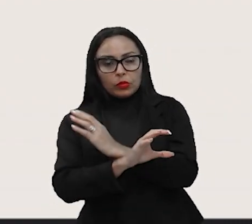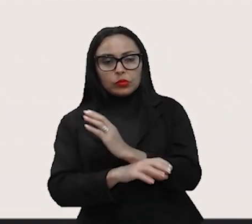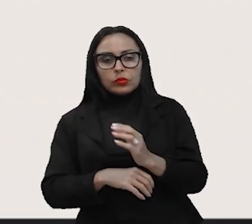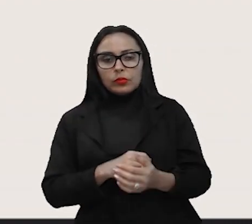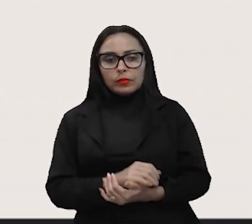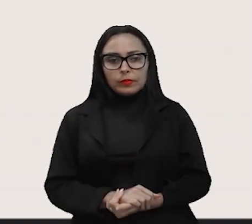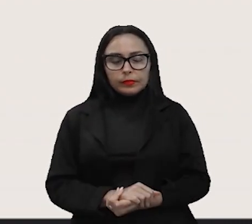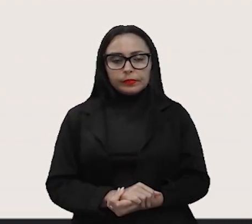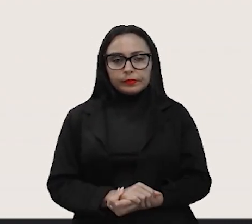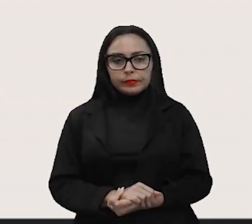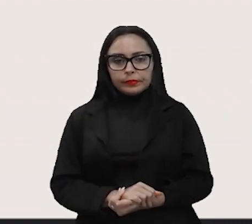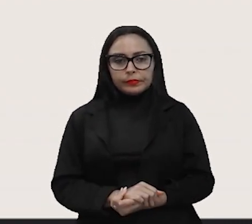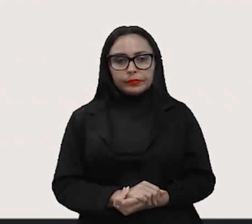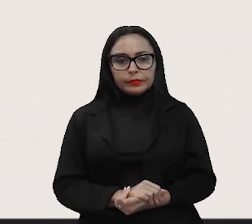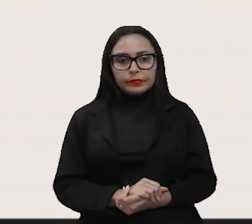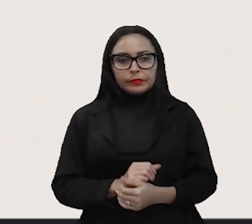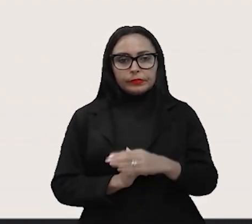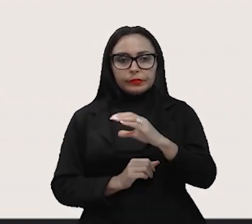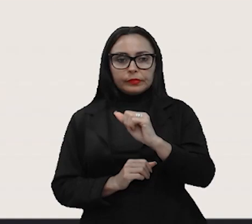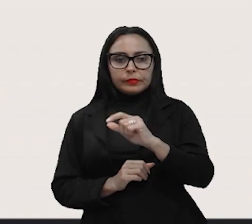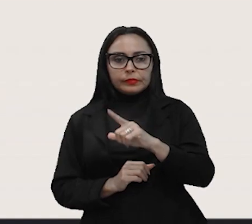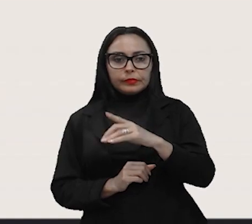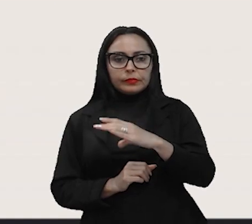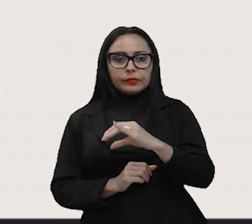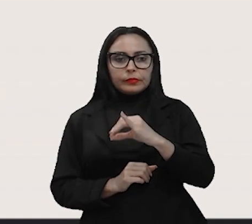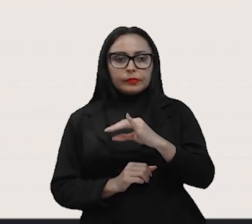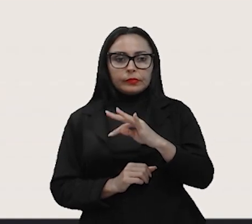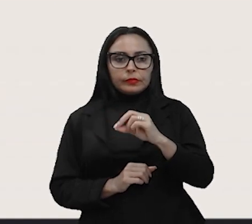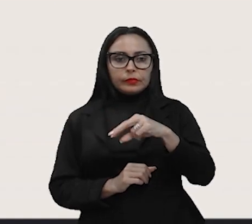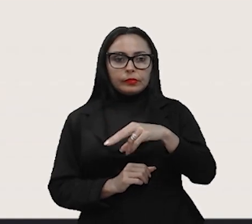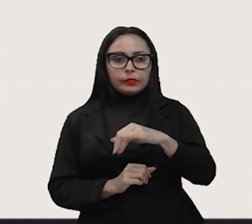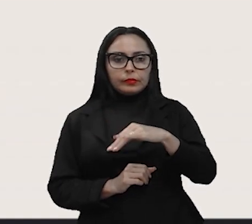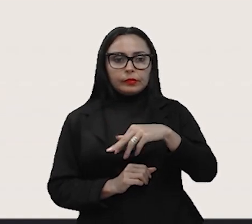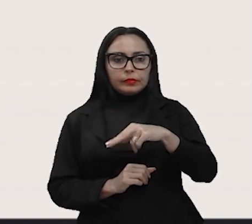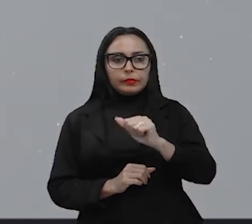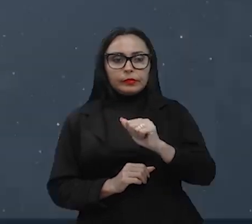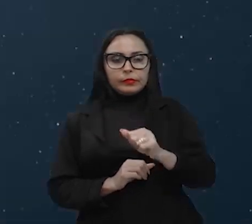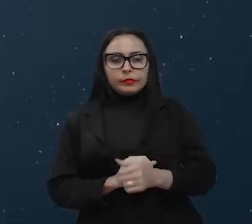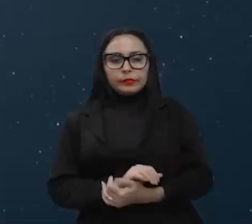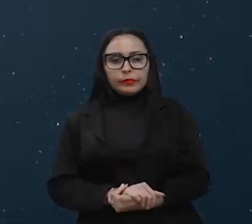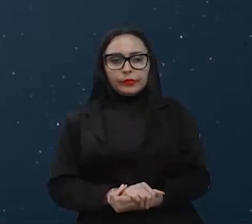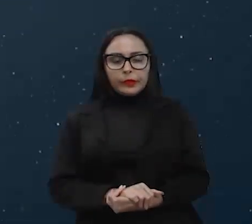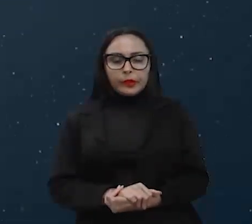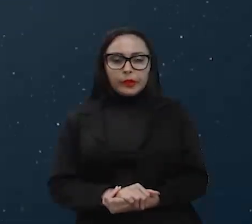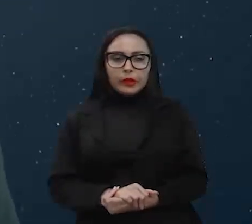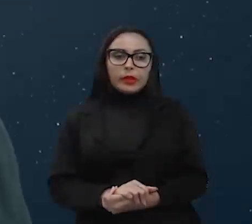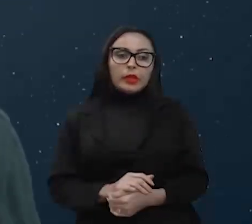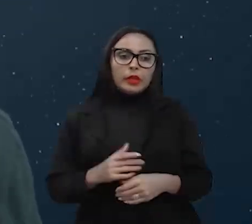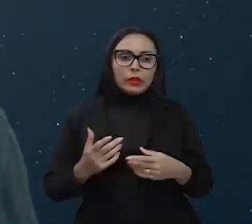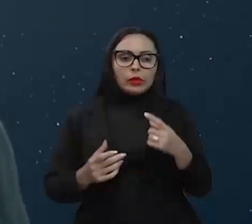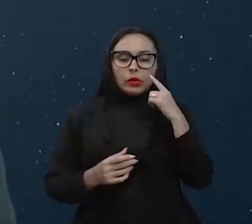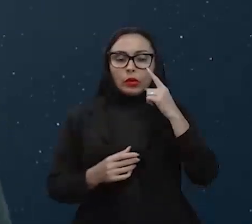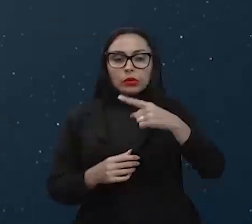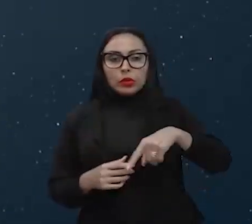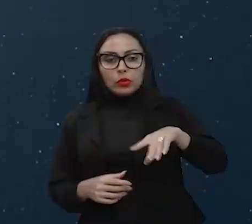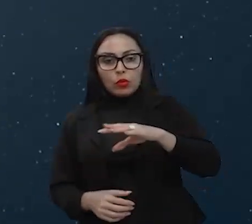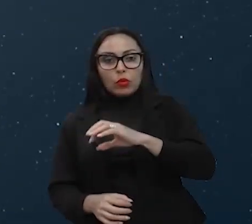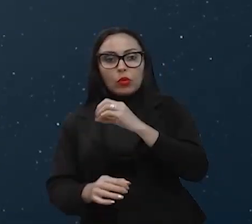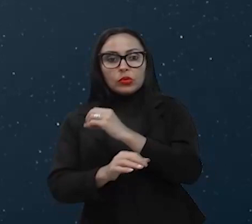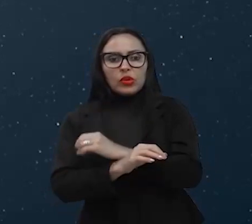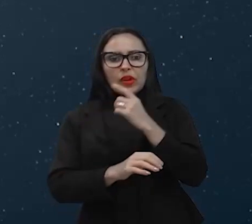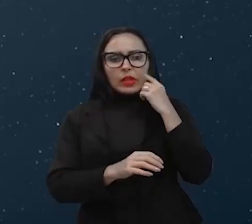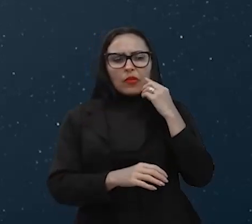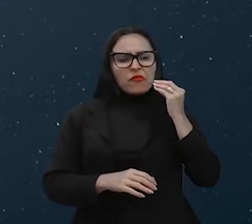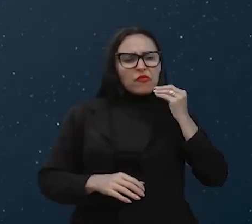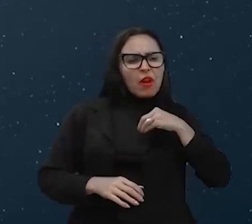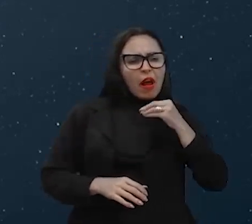Então, olhe, se tiver deficiência de calcitonina, provavelmente o teu osso vai ter um